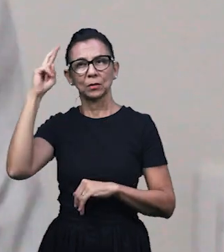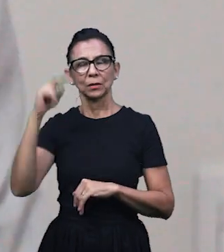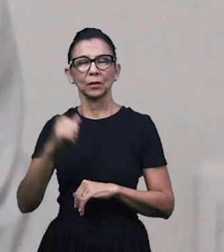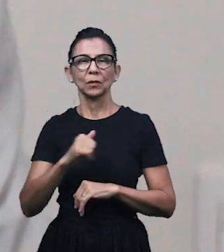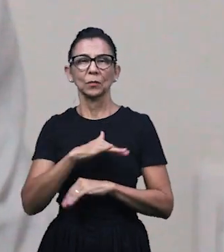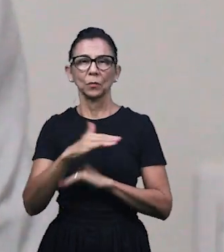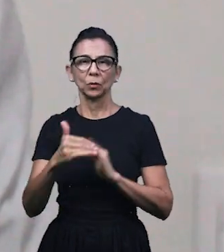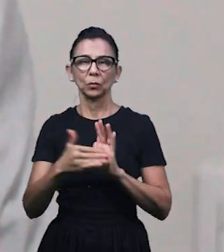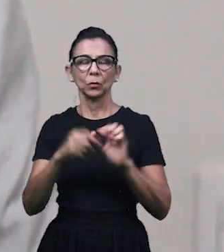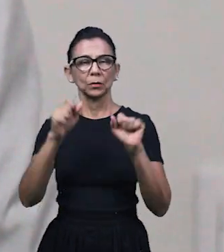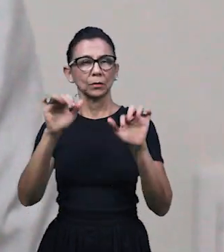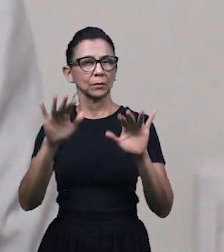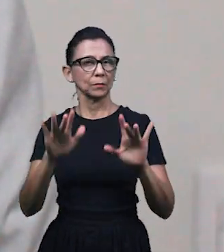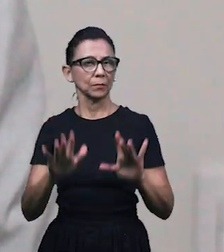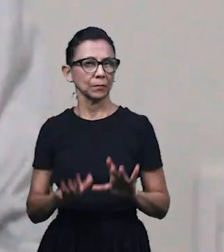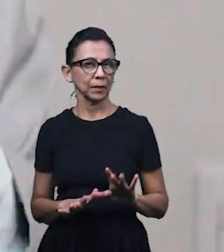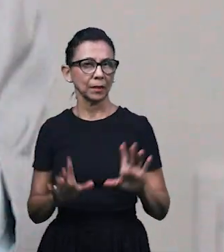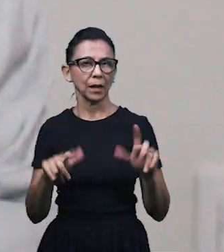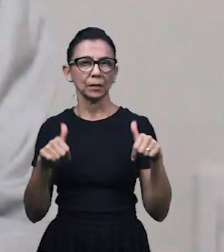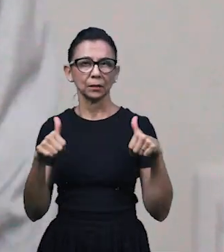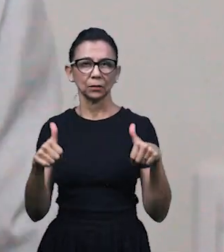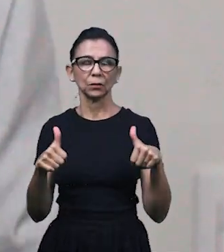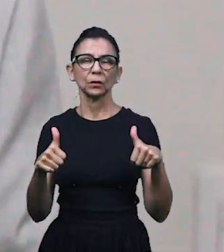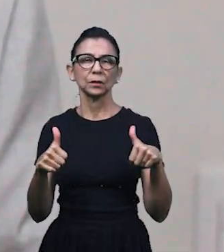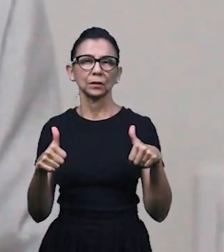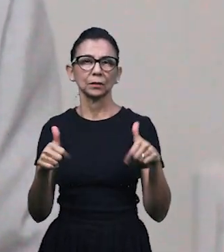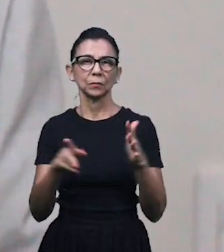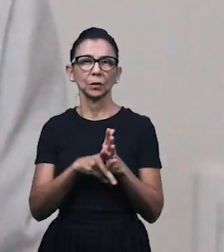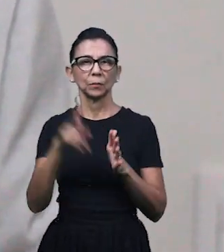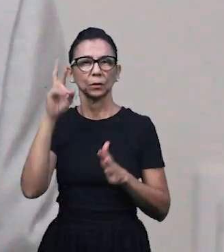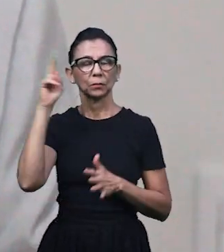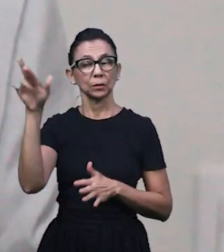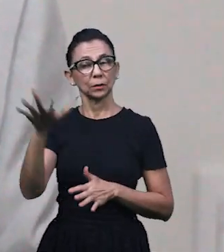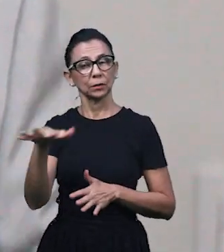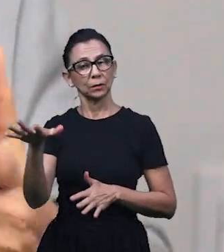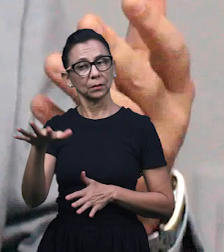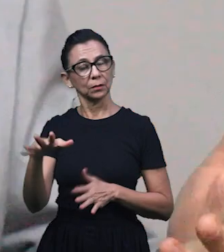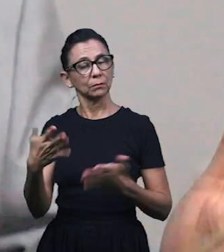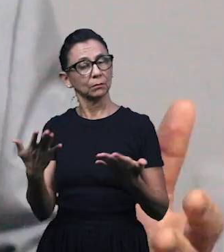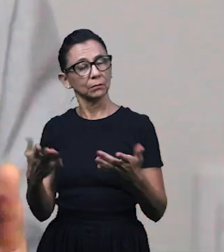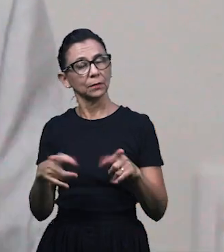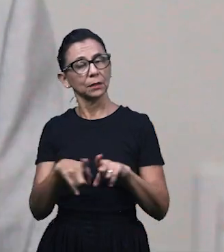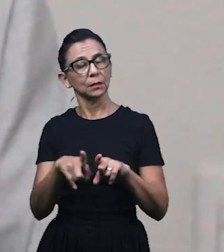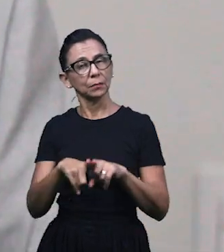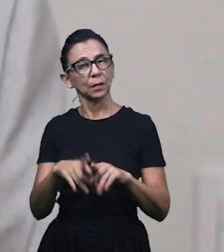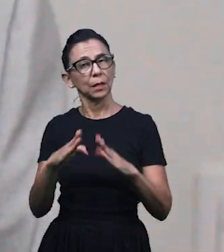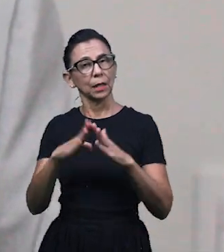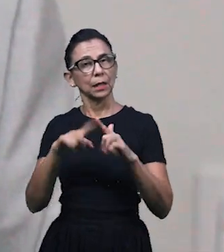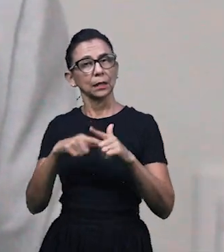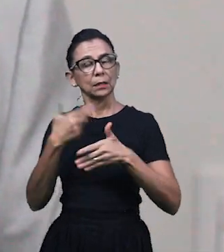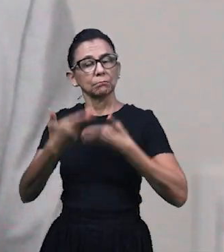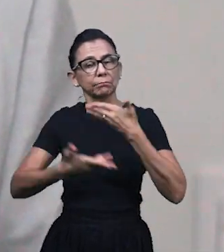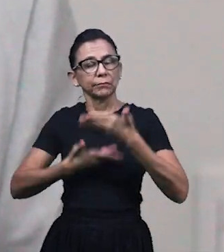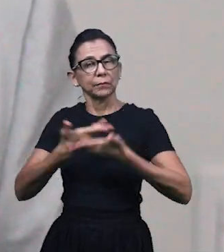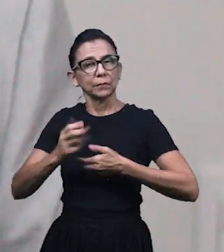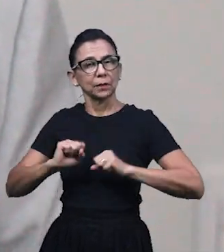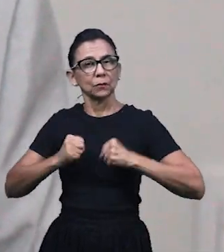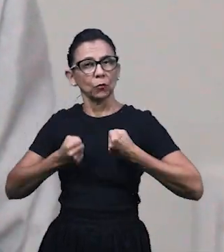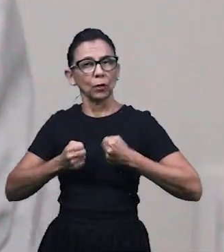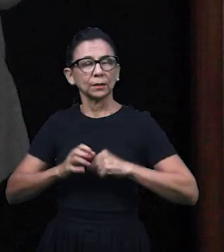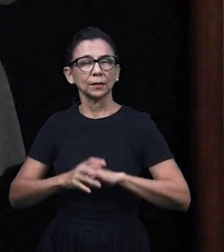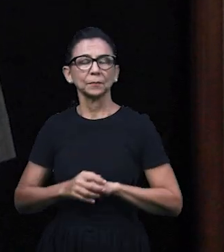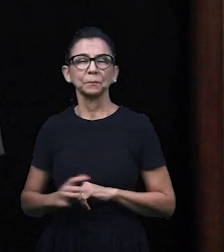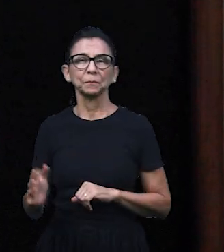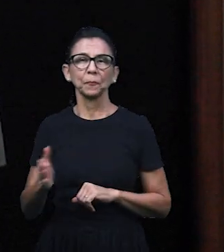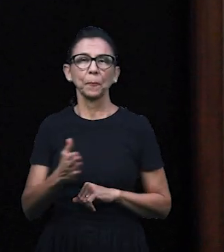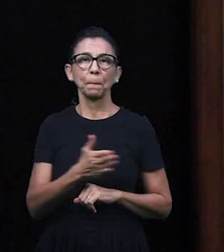tem feito, pelas bênçãos e pelas operações do Senhor aí também nessa região e pelo envolvimento da igreja nesta obra tão